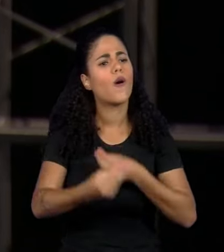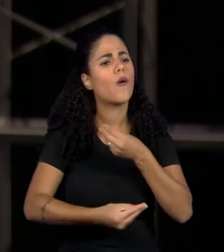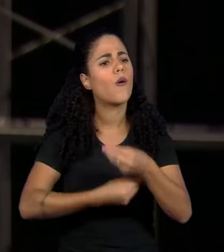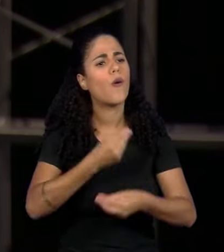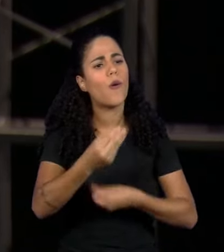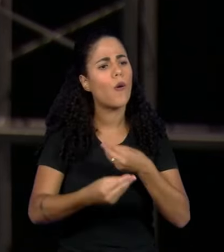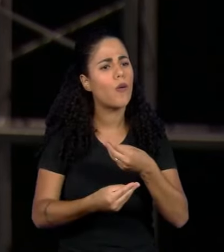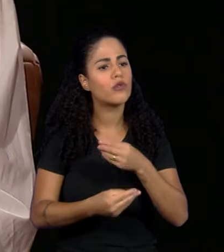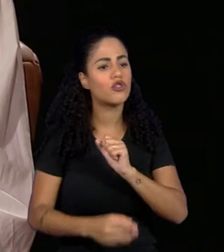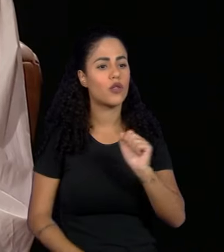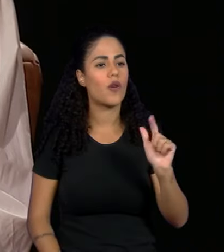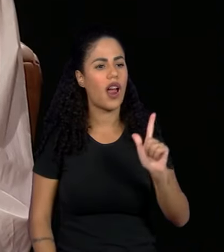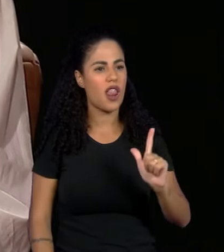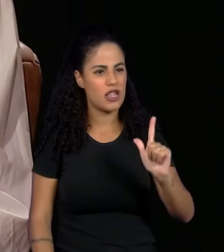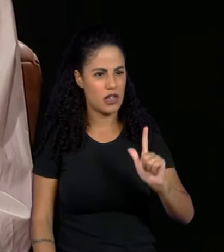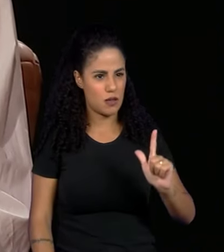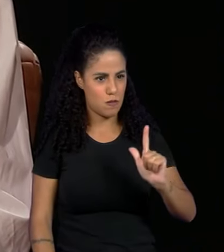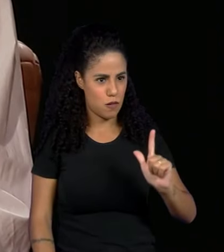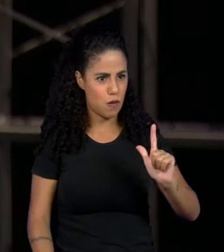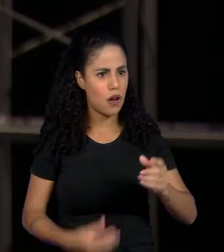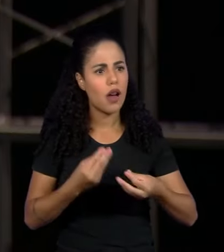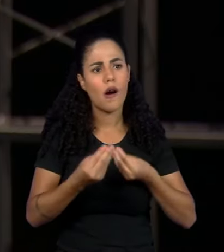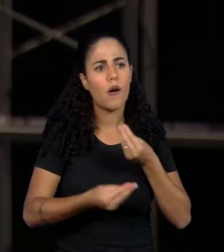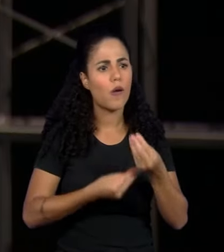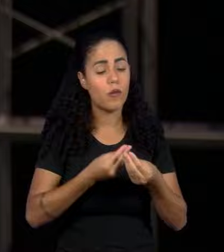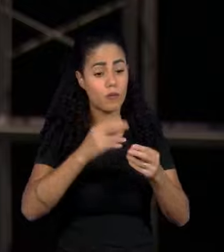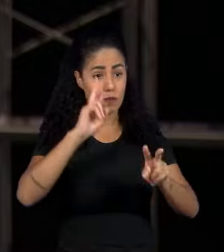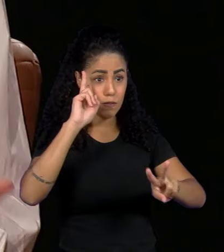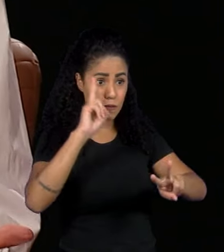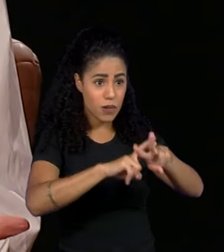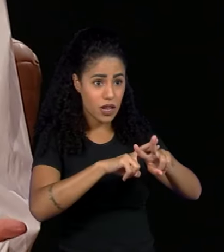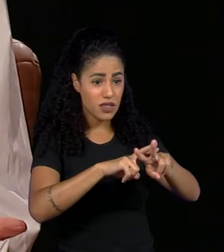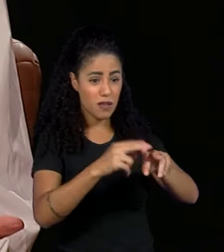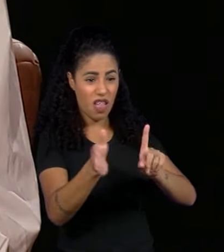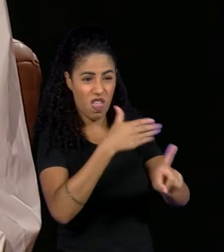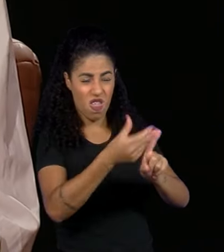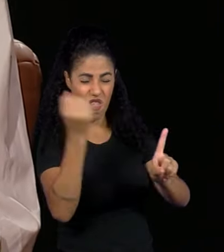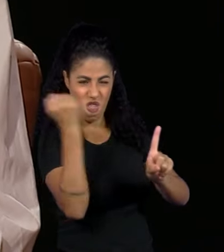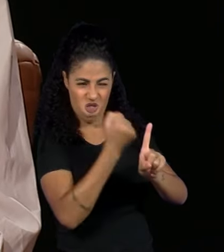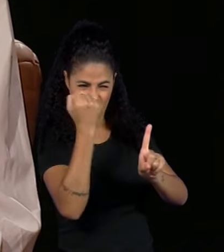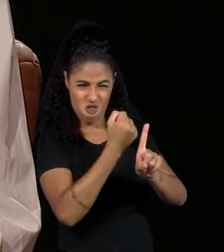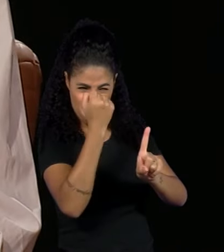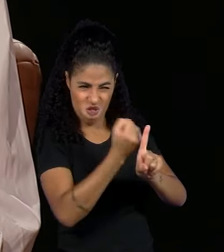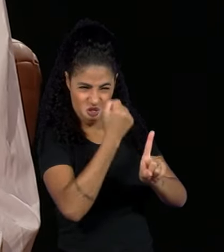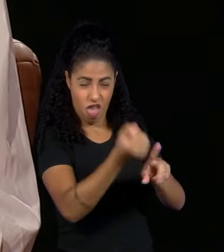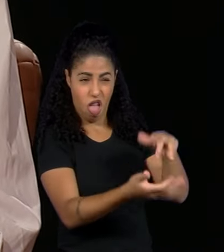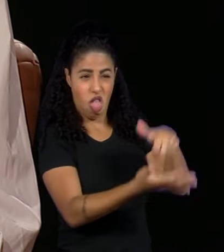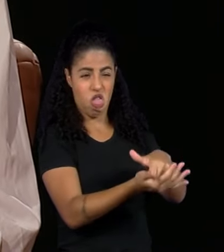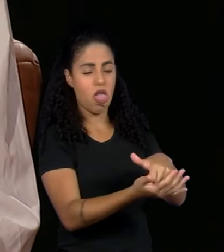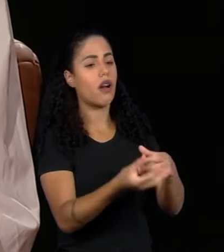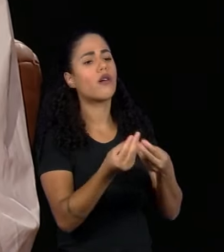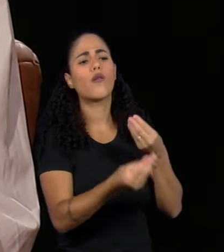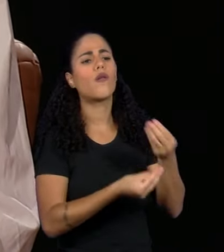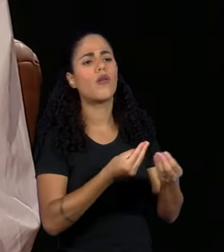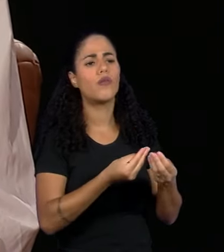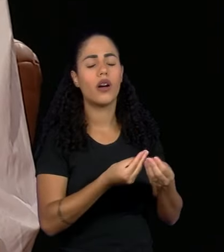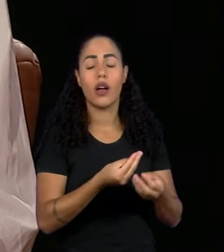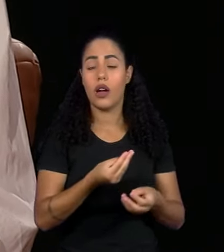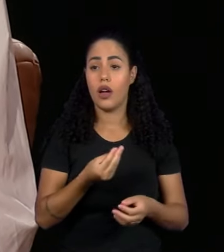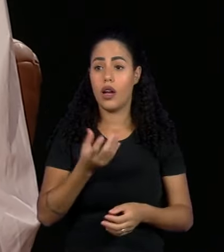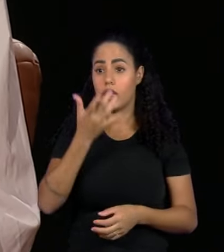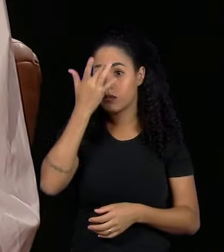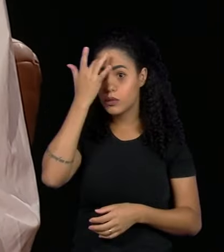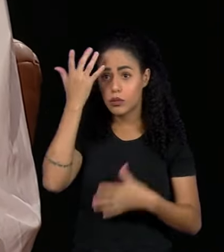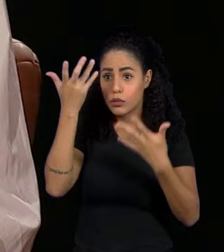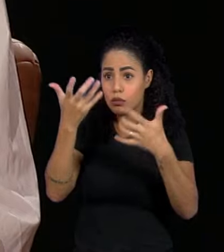poucos meses. Fui preso e torturado, né? Preso e torturado. Aí, quando saiu, eu queria trabalhar, ninguém trabalhava com torturado.